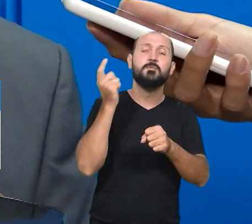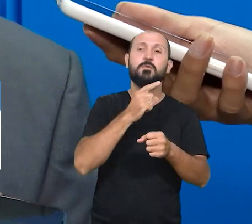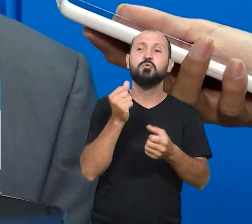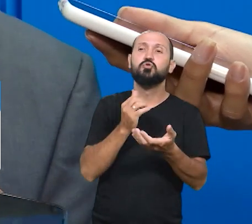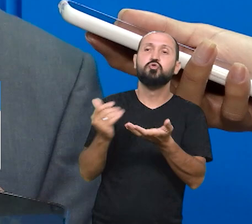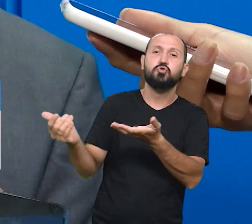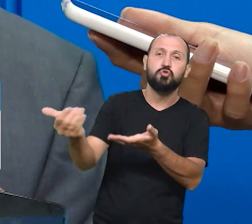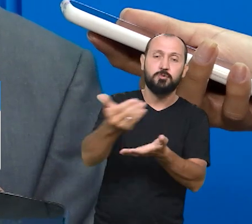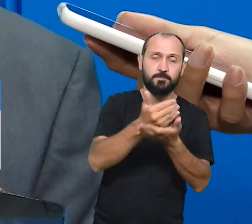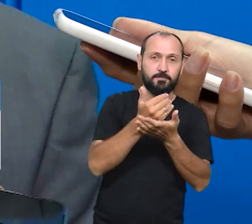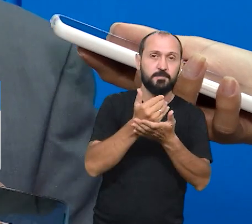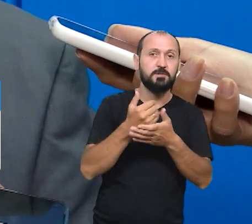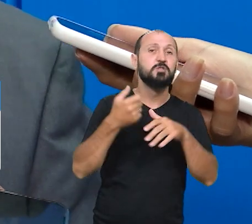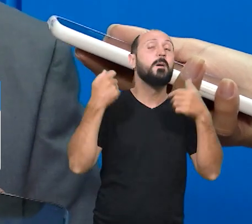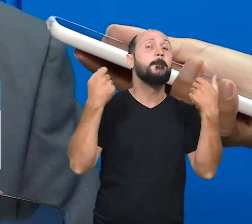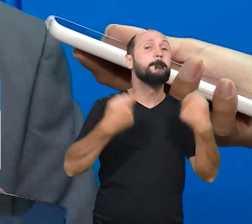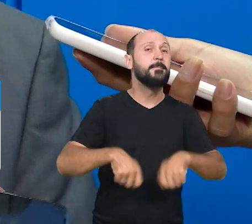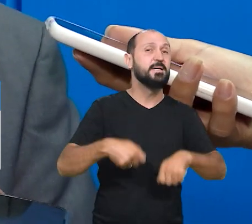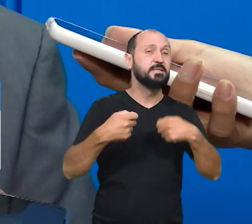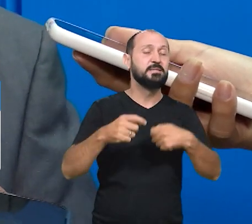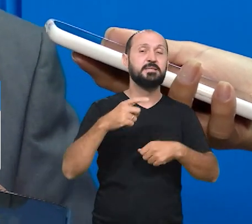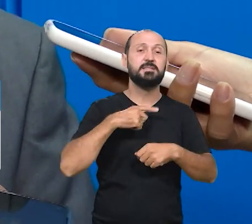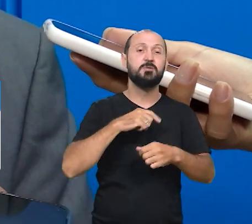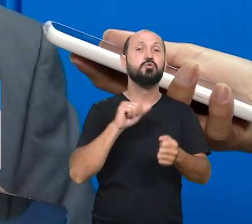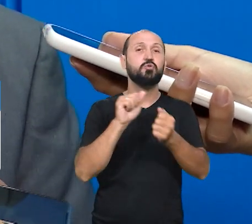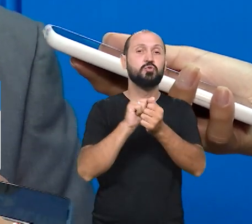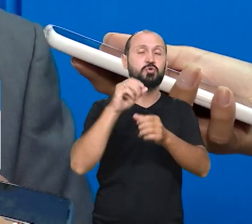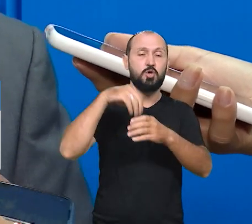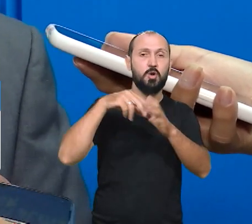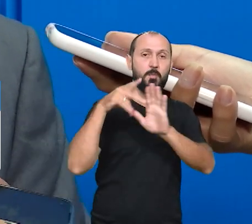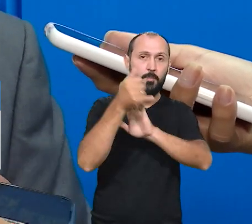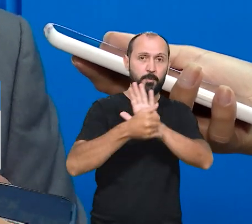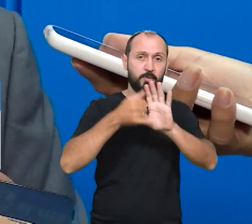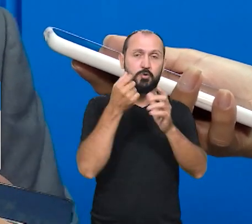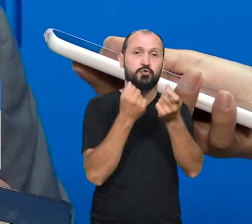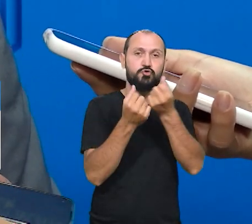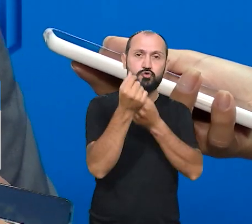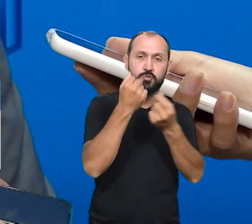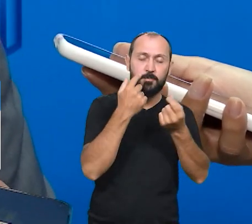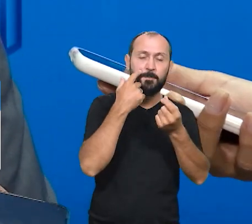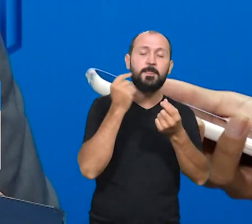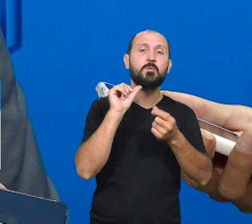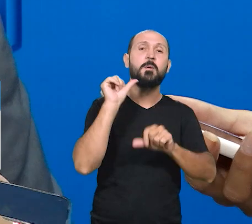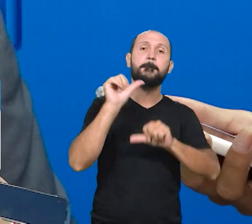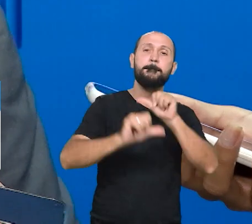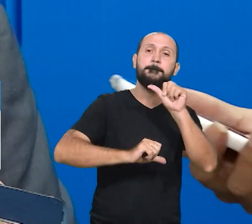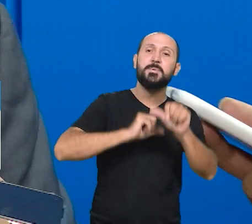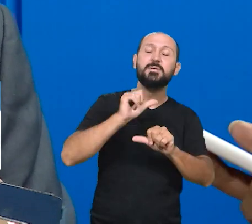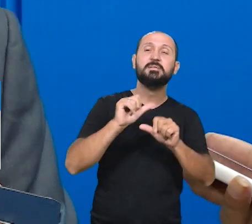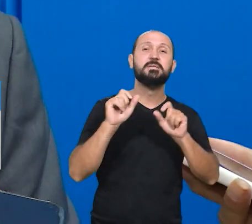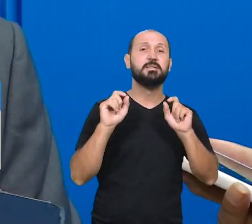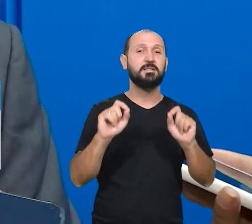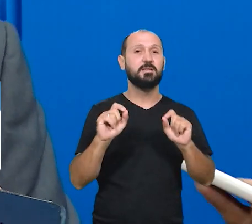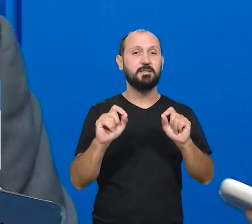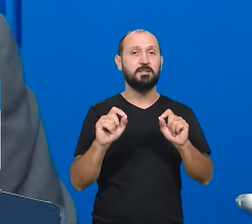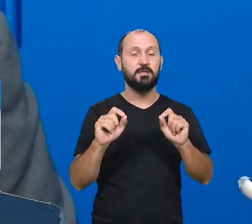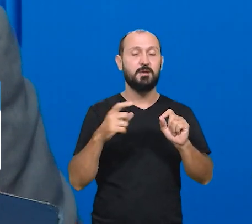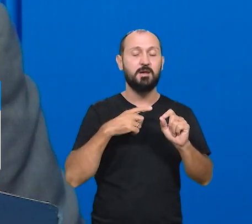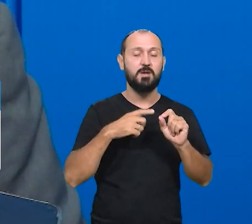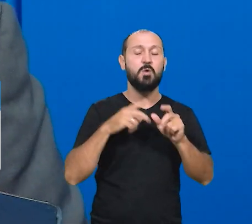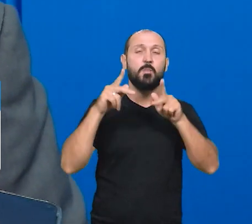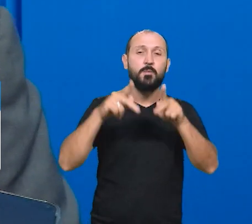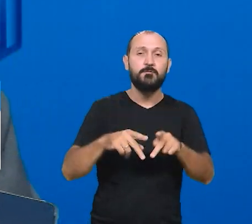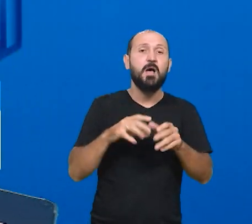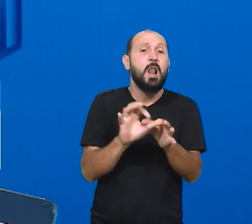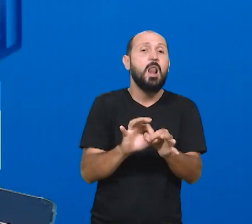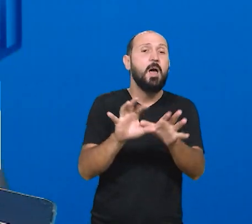tempo vai para arrecadar isso? Então nós precisamos ter, nesse projeto de viabilidade econômica, uma modelagem em que